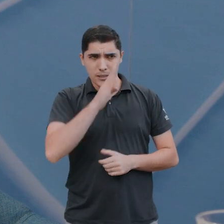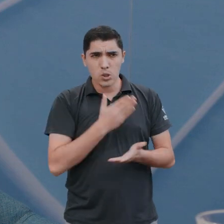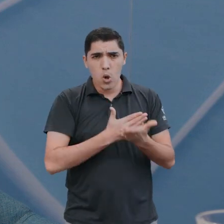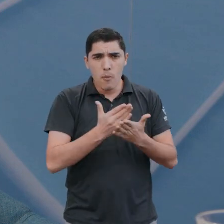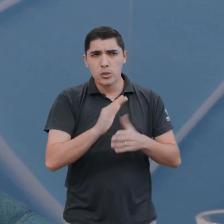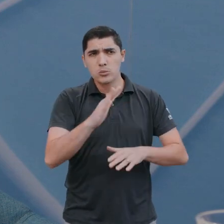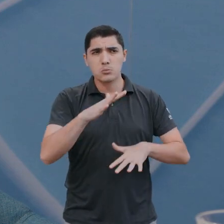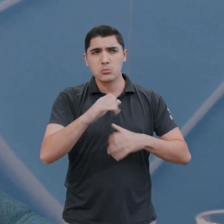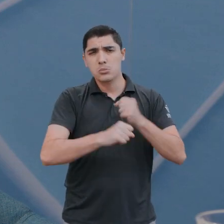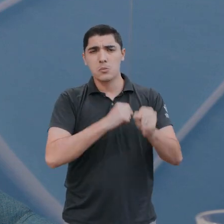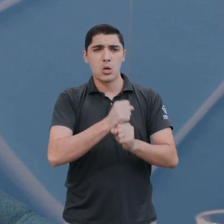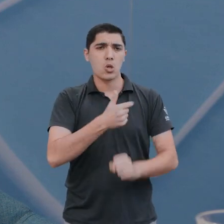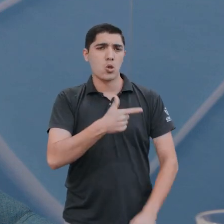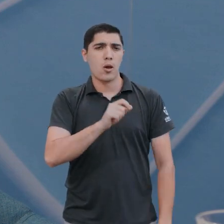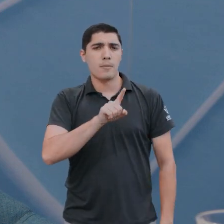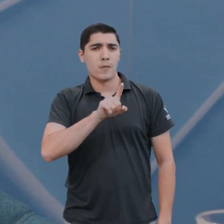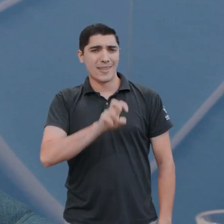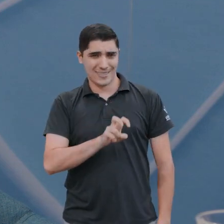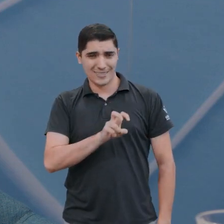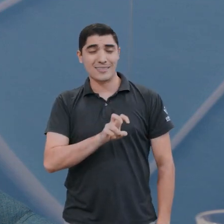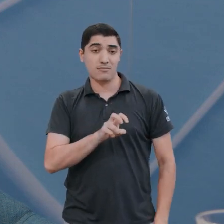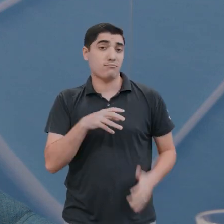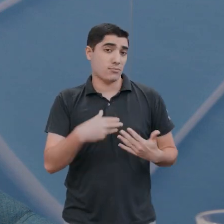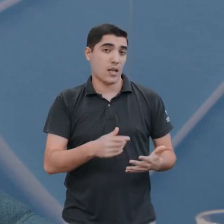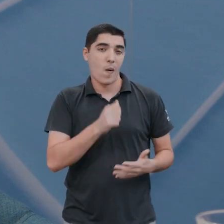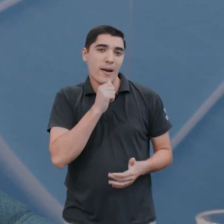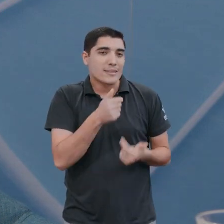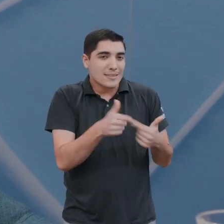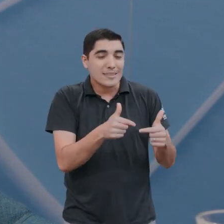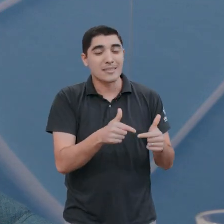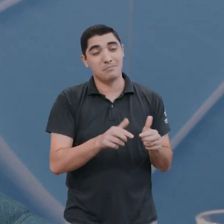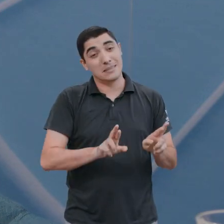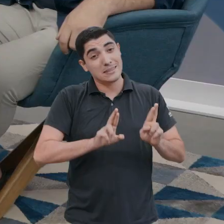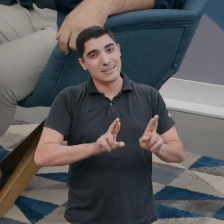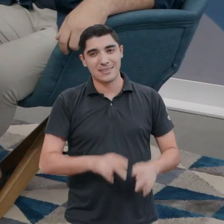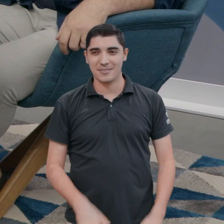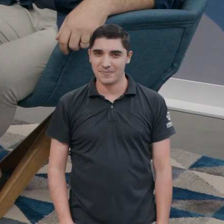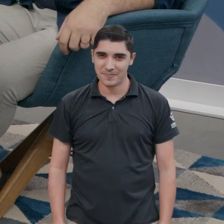em 2015 mais ou menos, então ainda é um bebê.